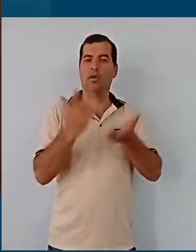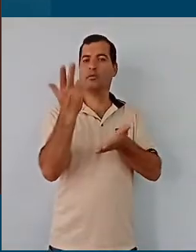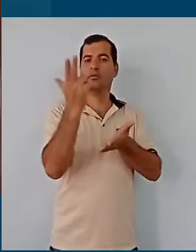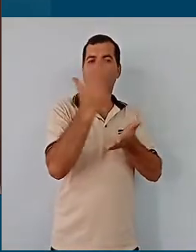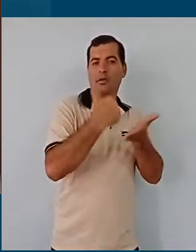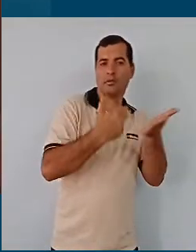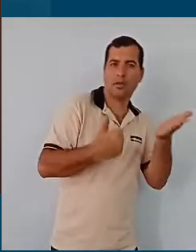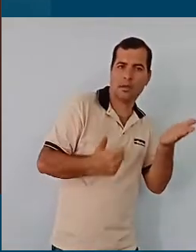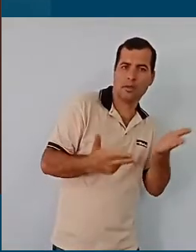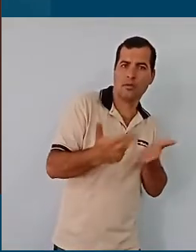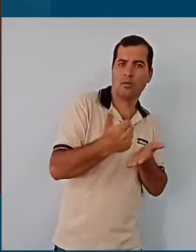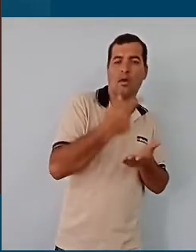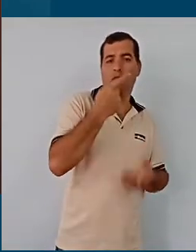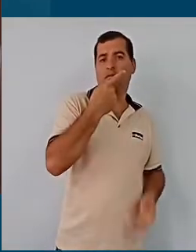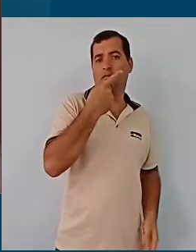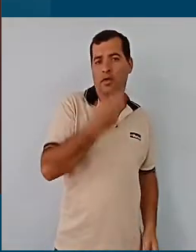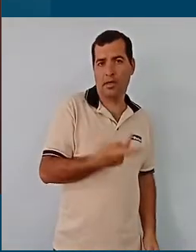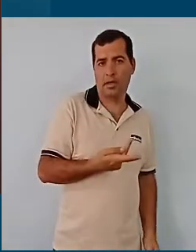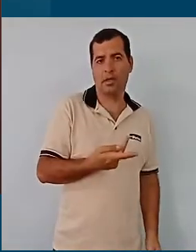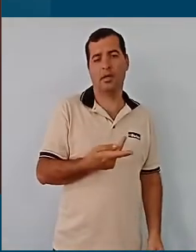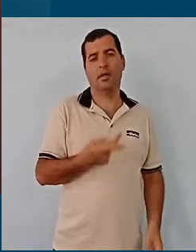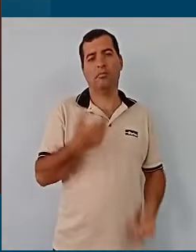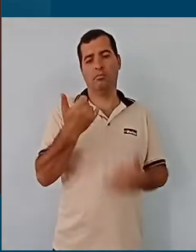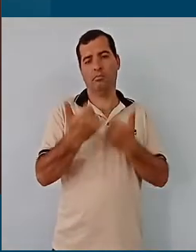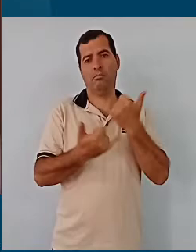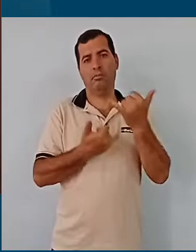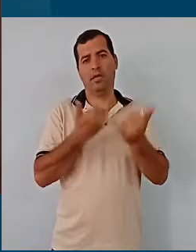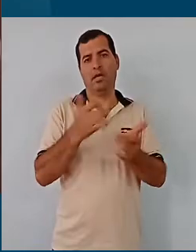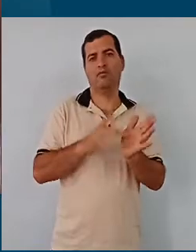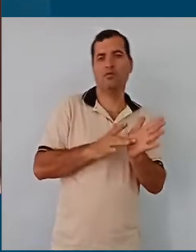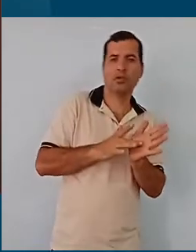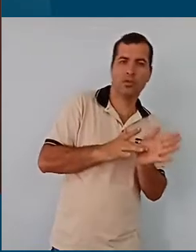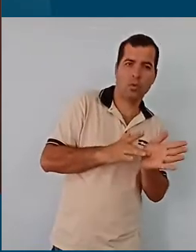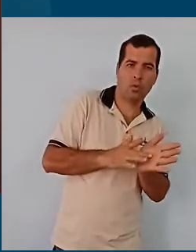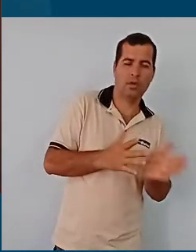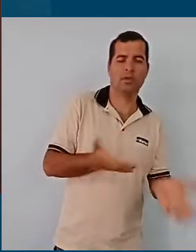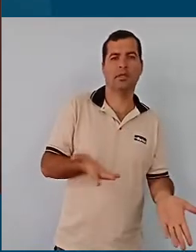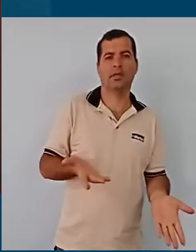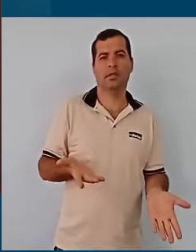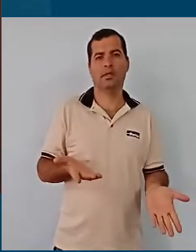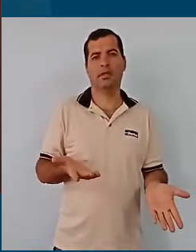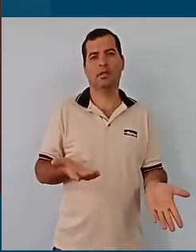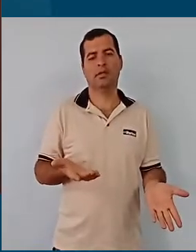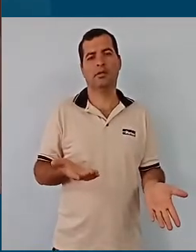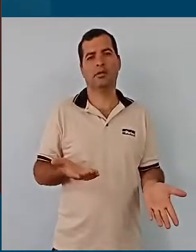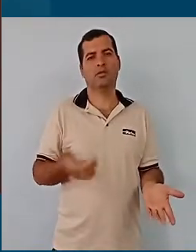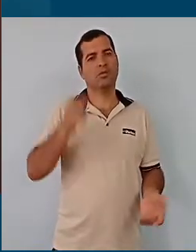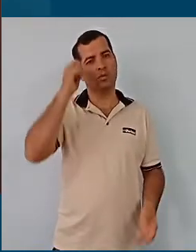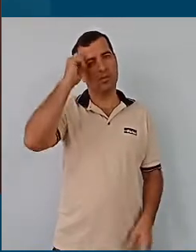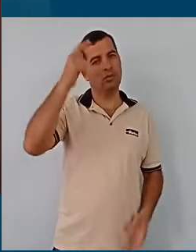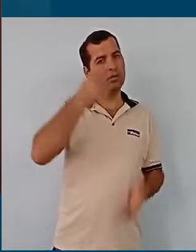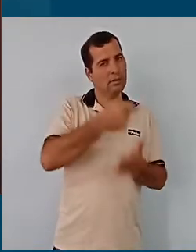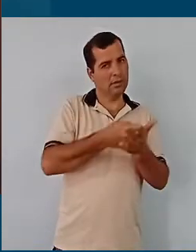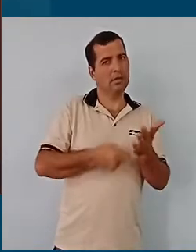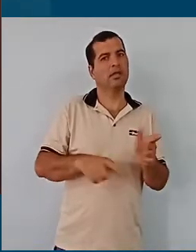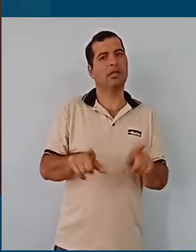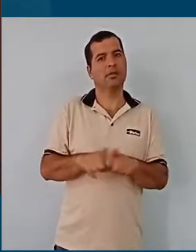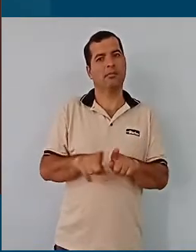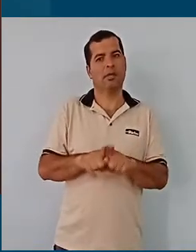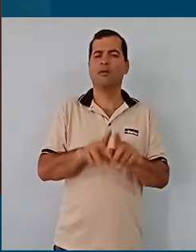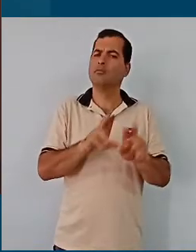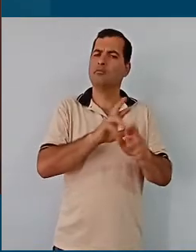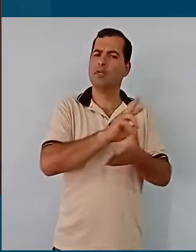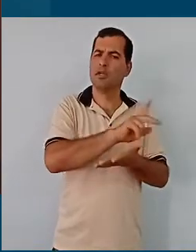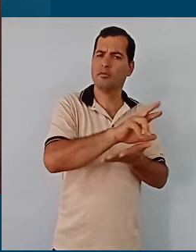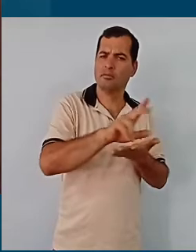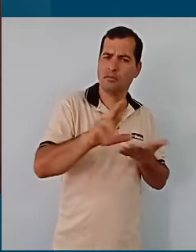desenho, pela fala, pelo brincar de faz de conta, pela cultura escrita, né? Pelas múltiplas